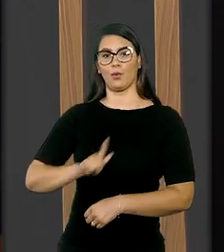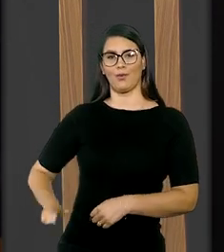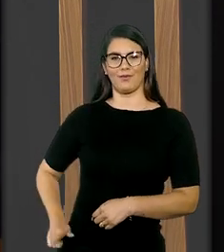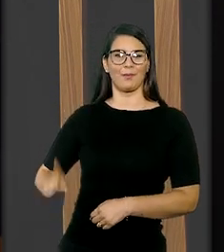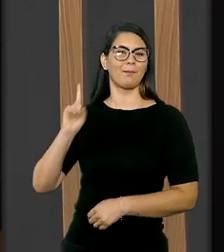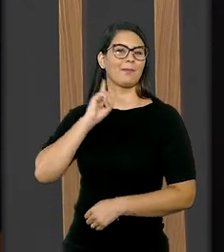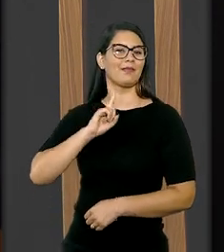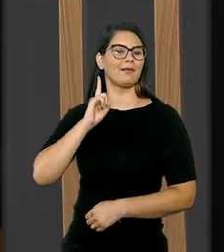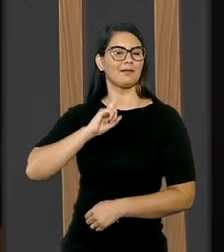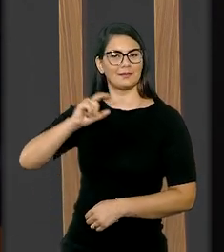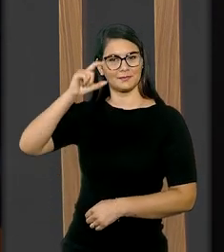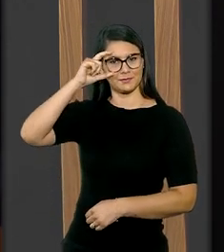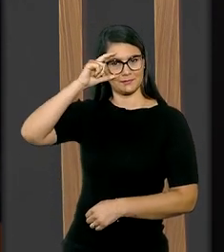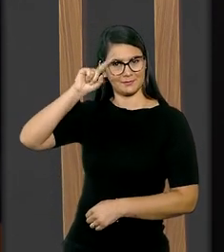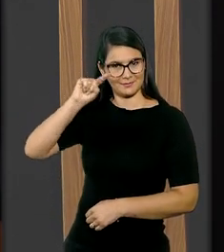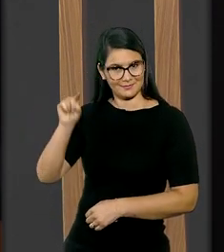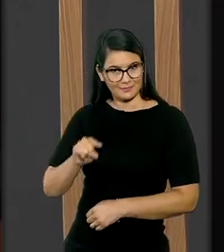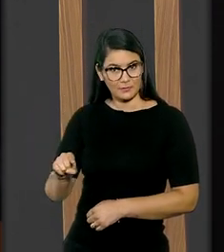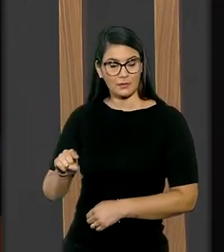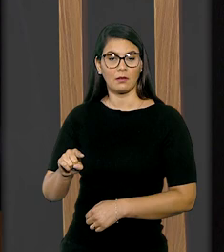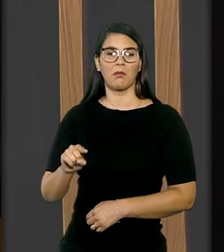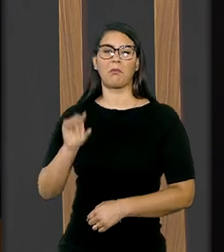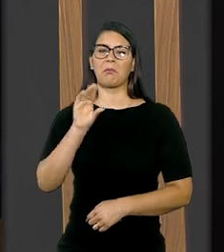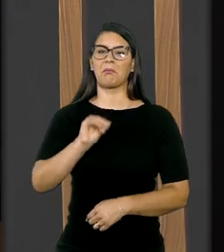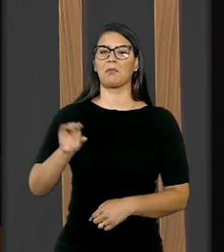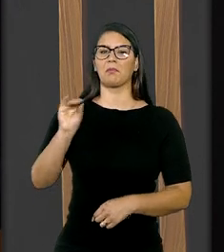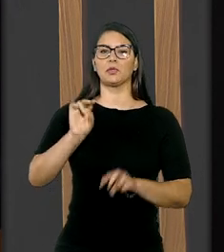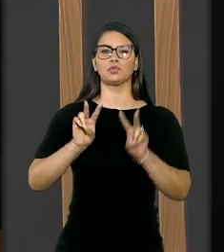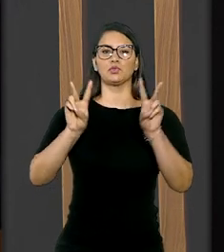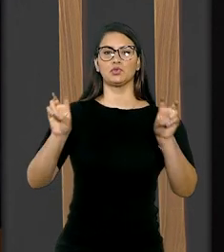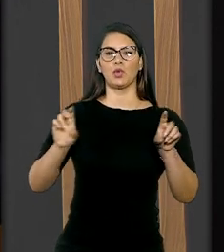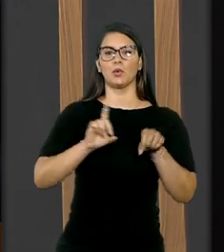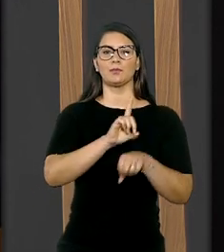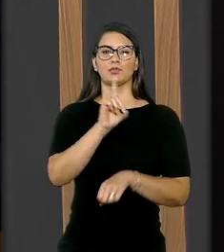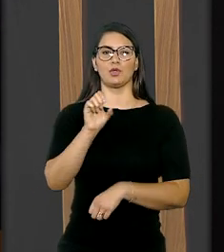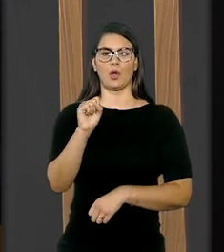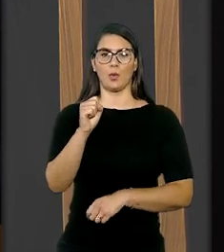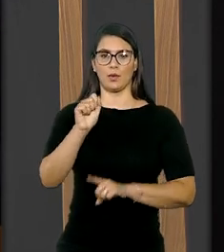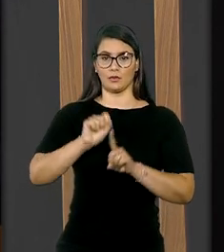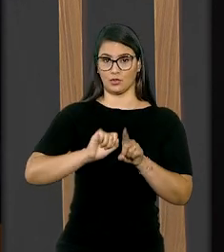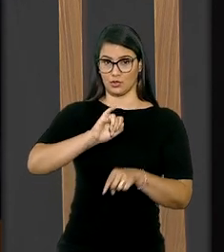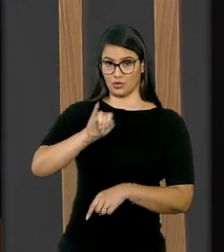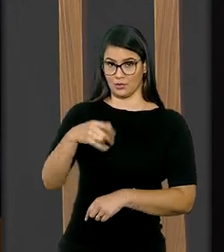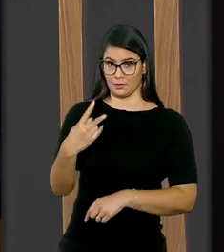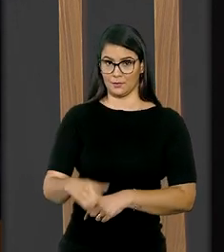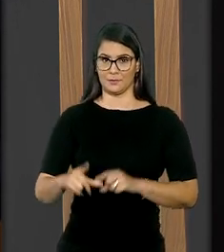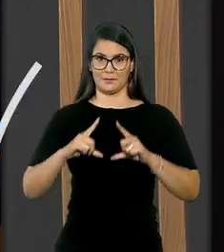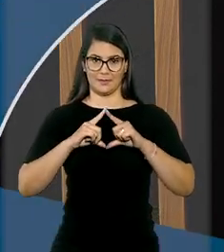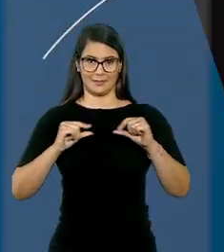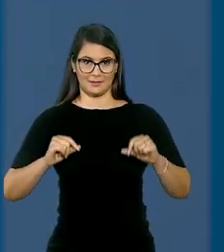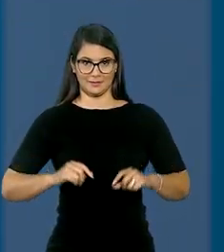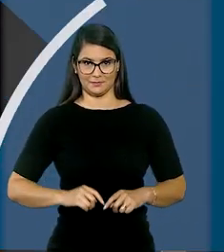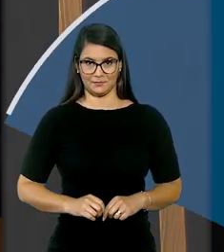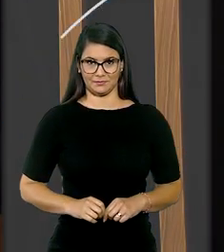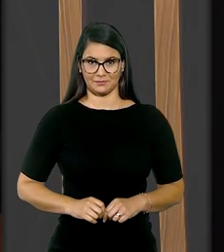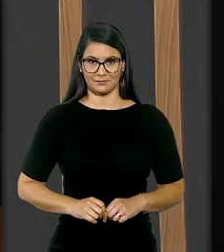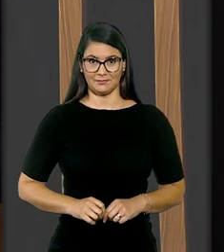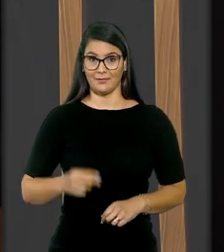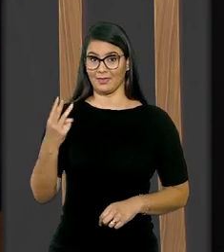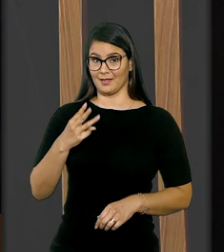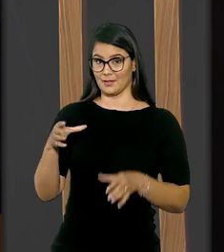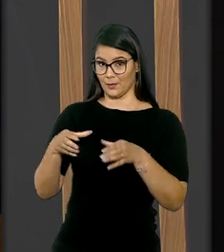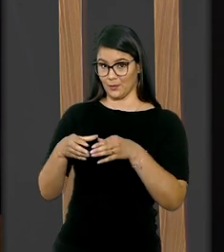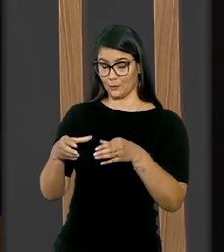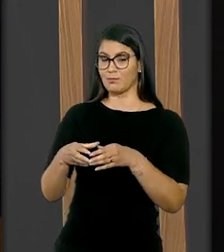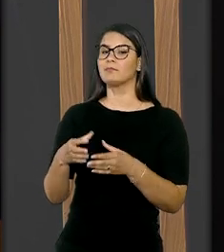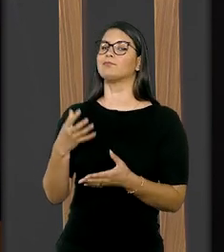governador de Minas Gerais, Romeu Zema, por falas sobre atos de 8 de janeiro em Brasília. Já a